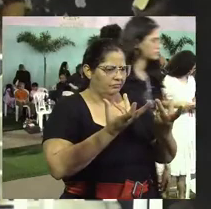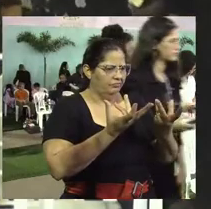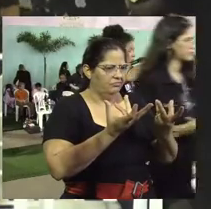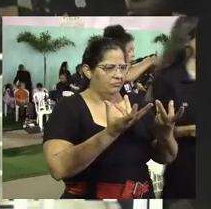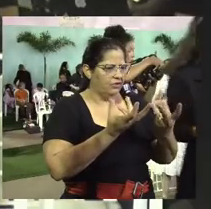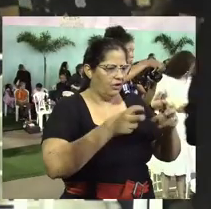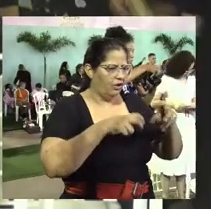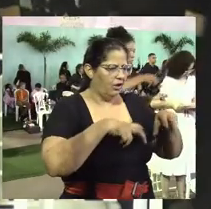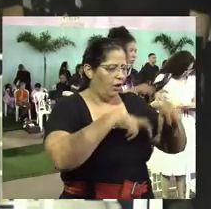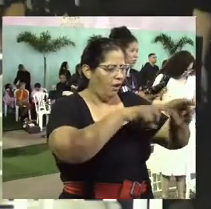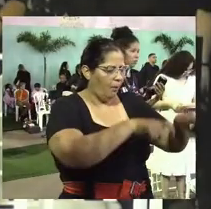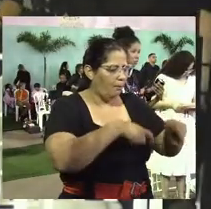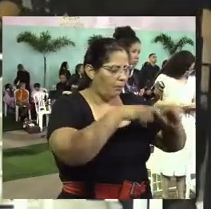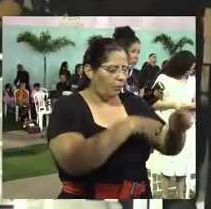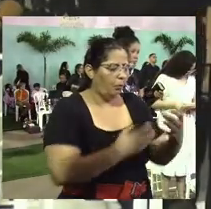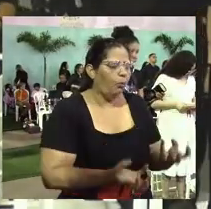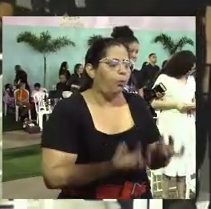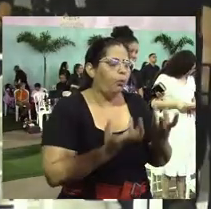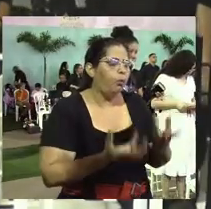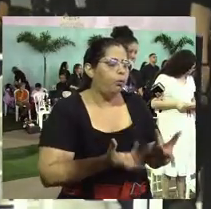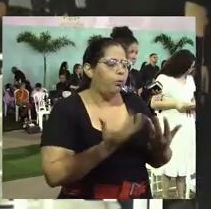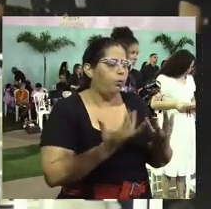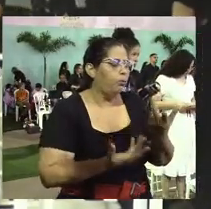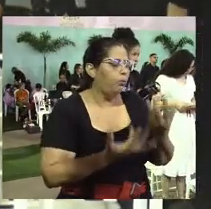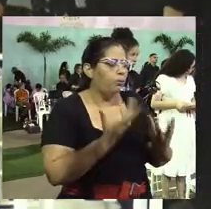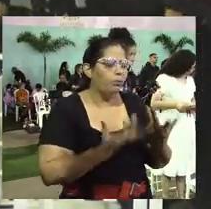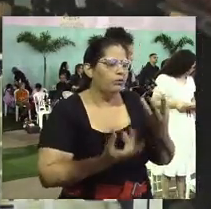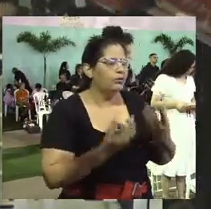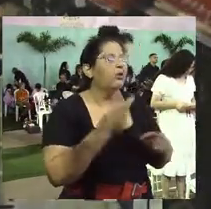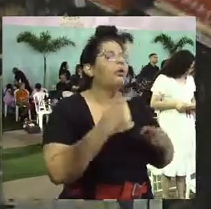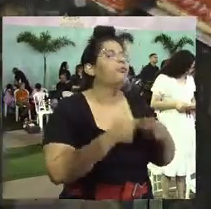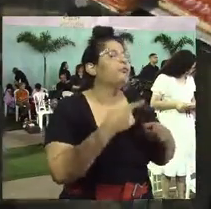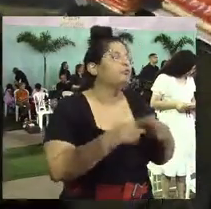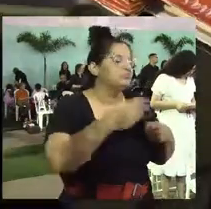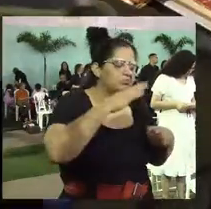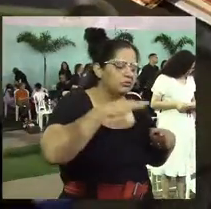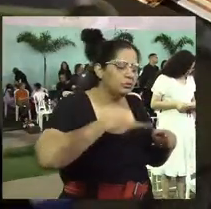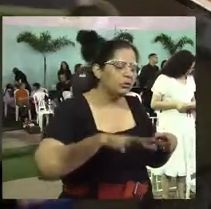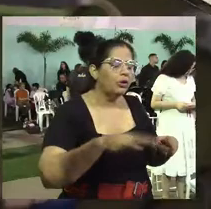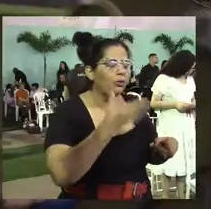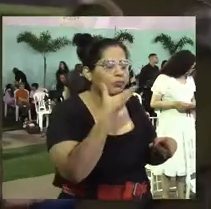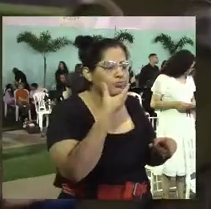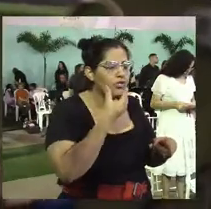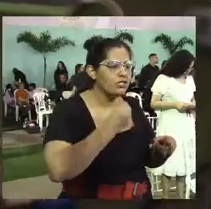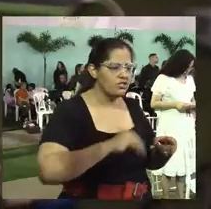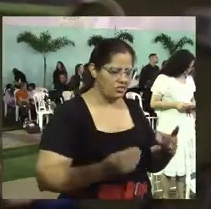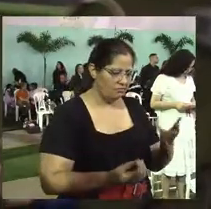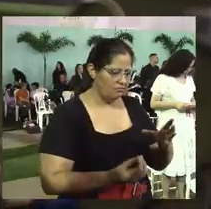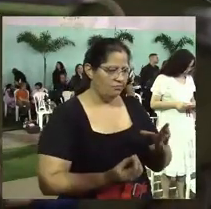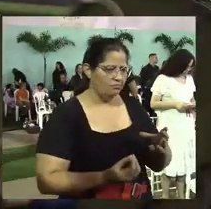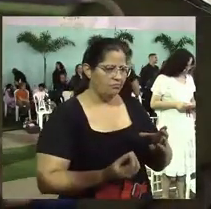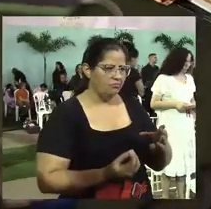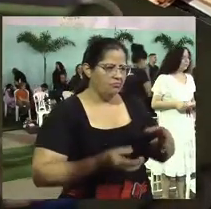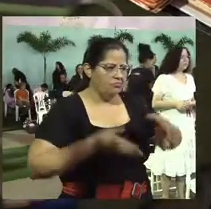pasto ao fogo porque um menino nos nasceu